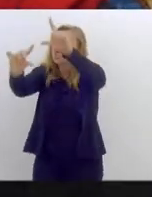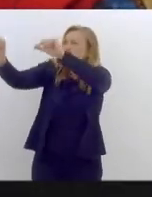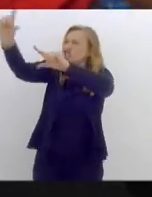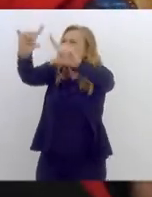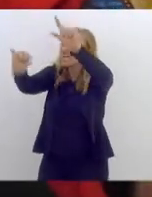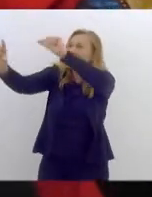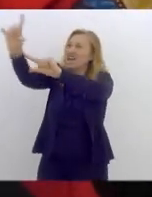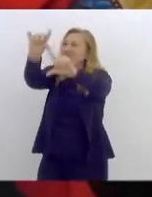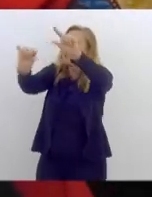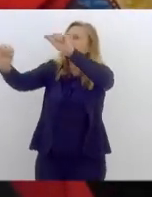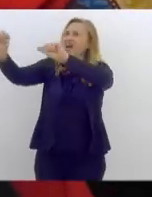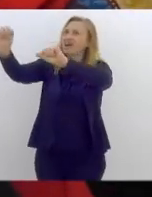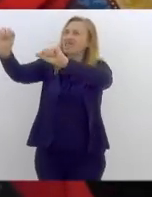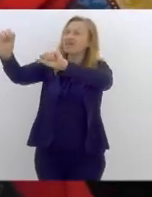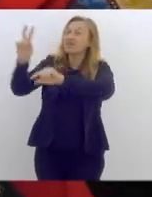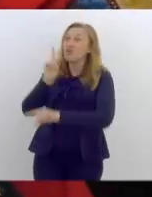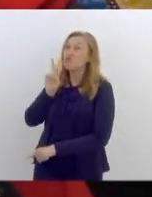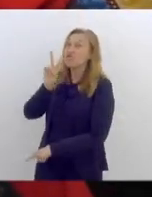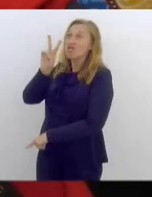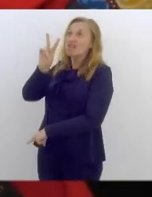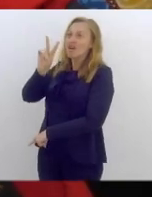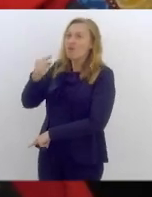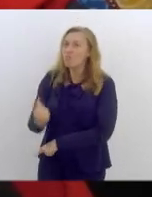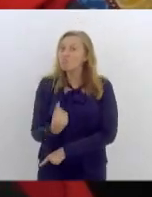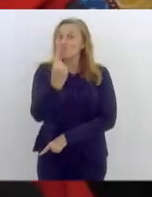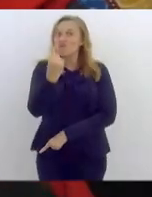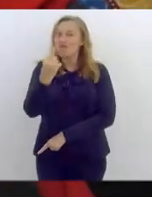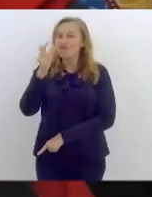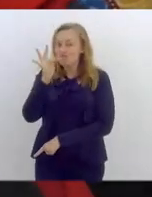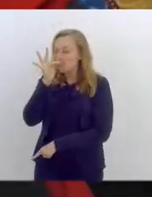é uma flor.